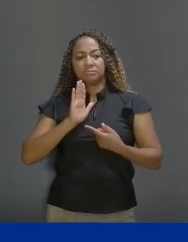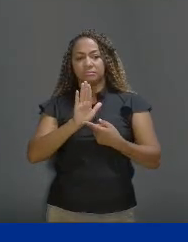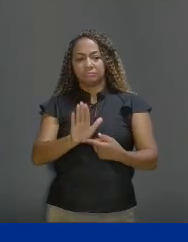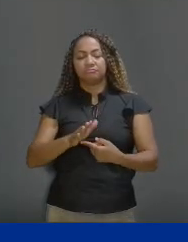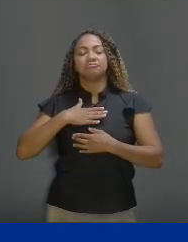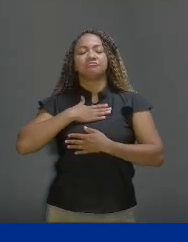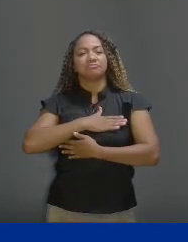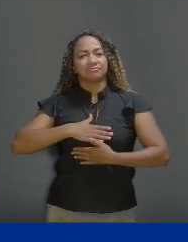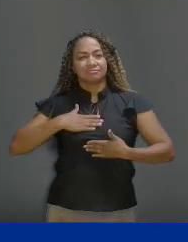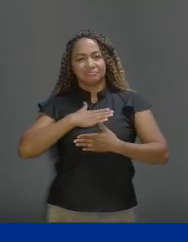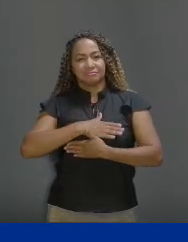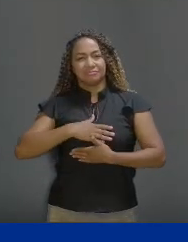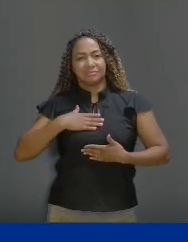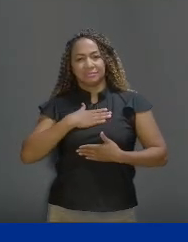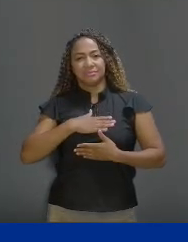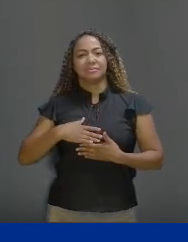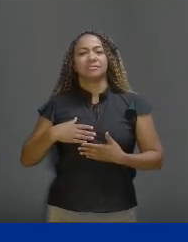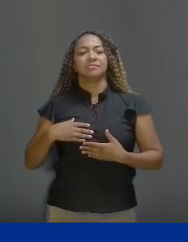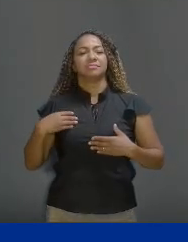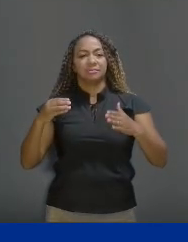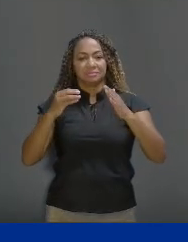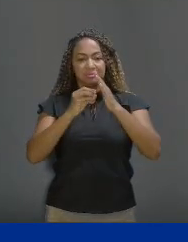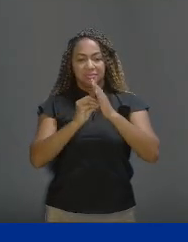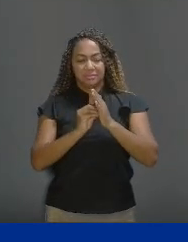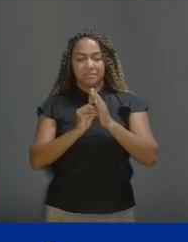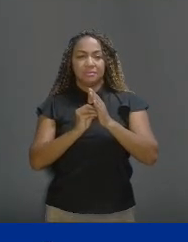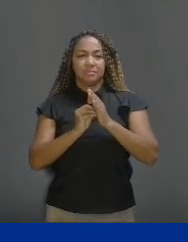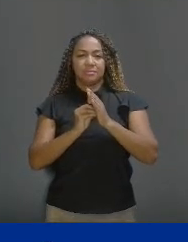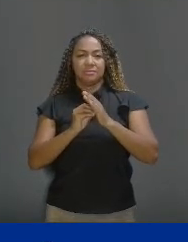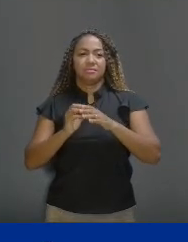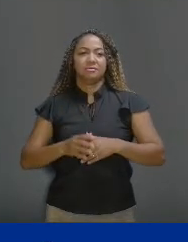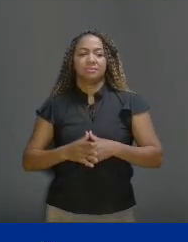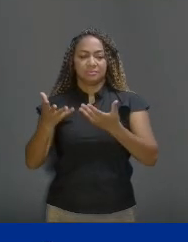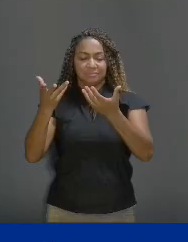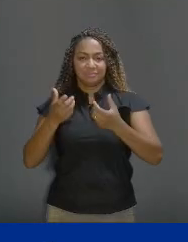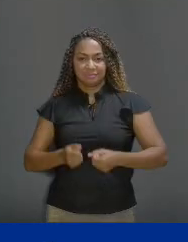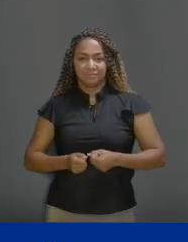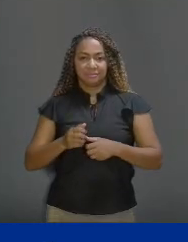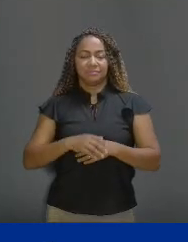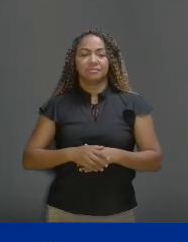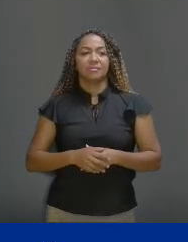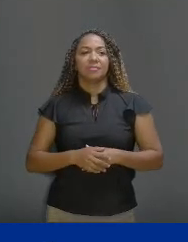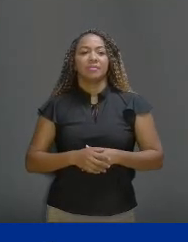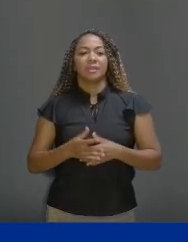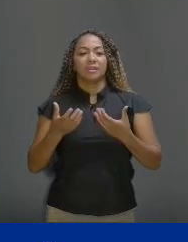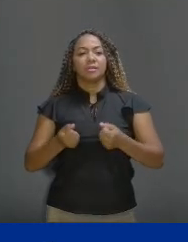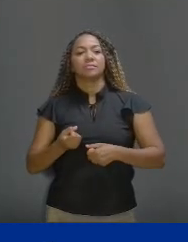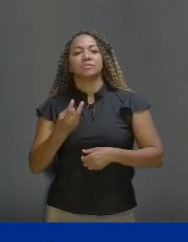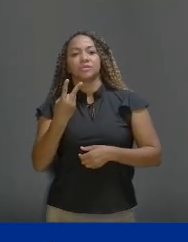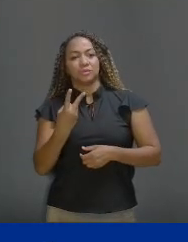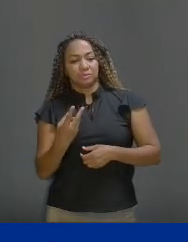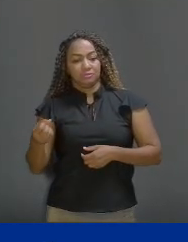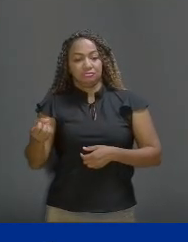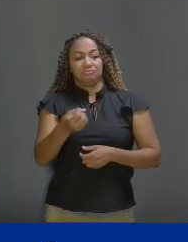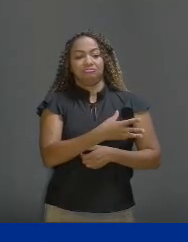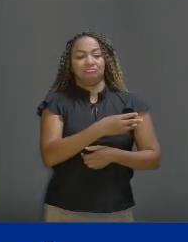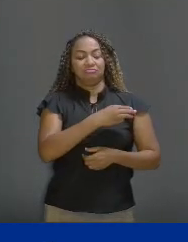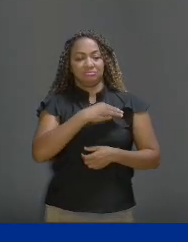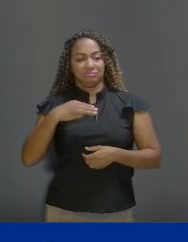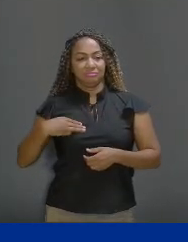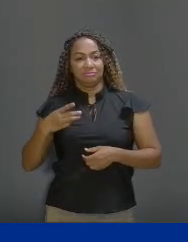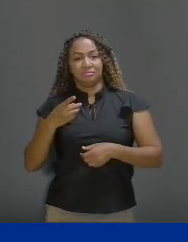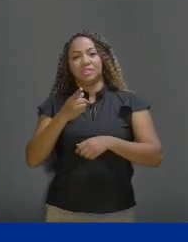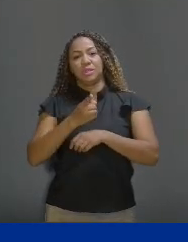a satisfação do Tribunal Regional Eleitoral em receber mais 2 novos membros, a